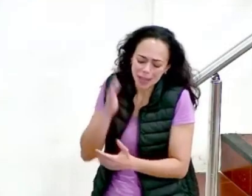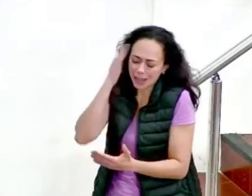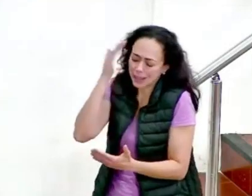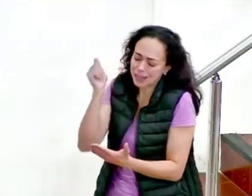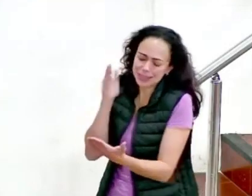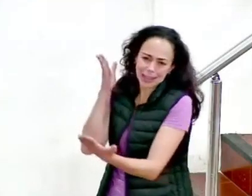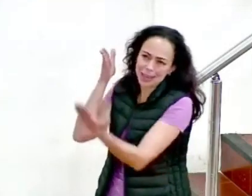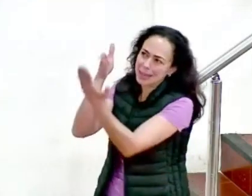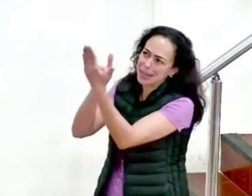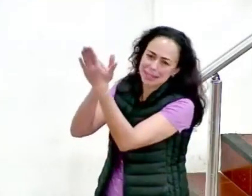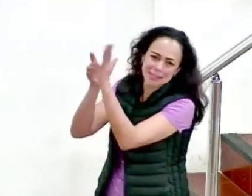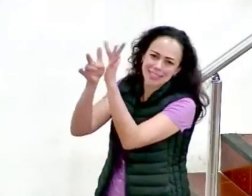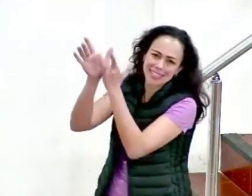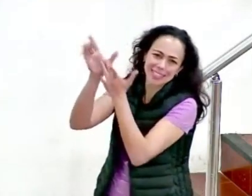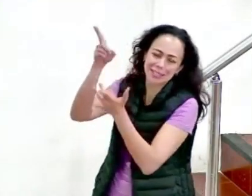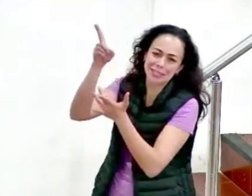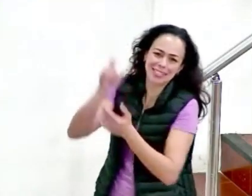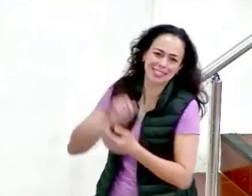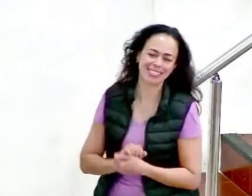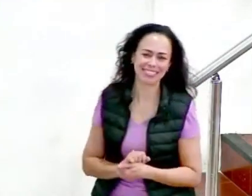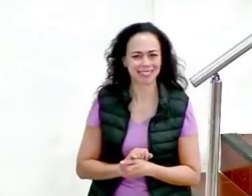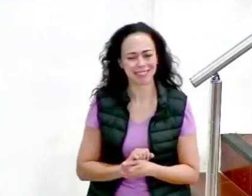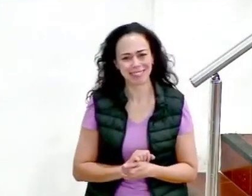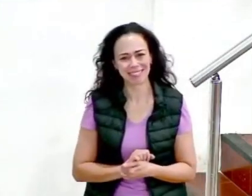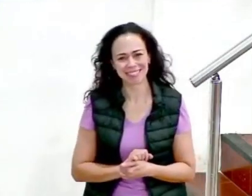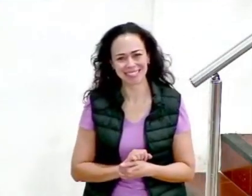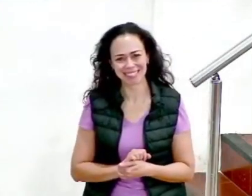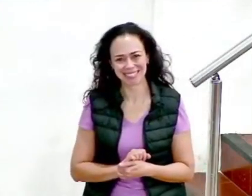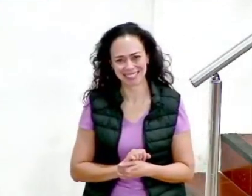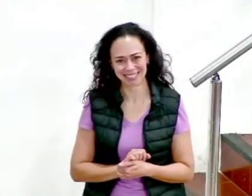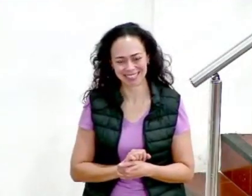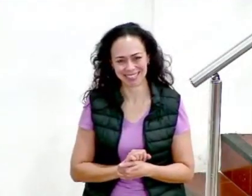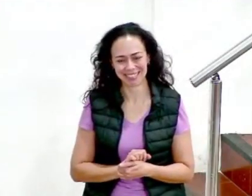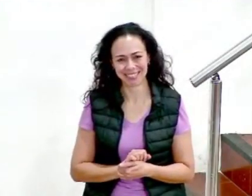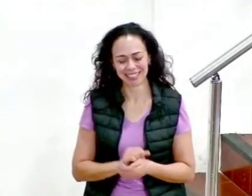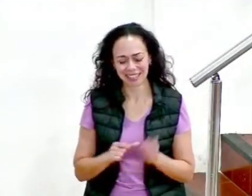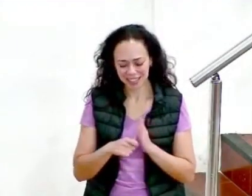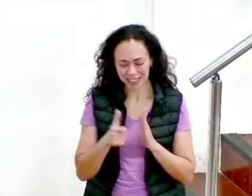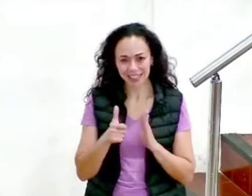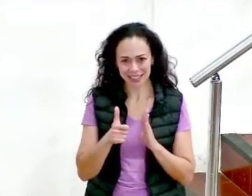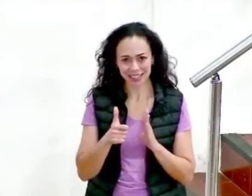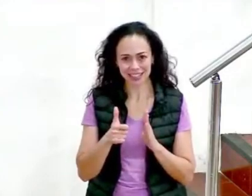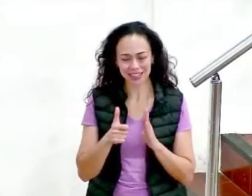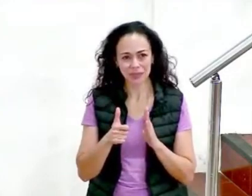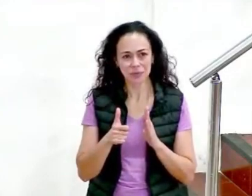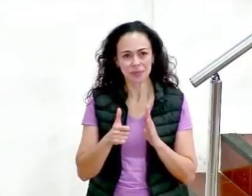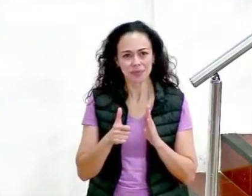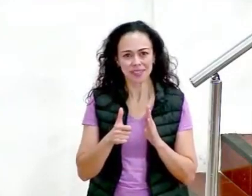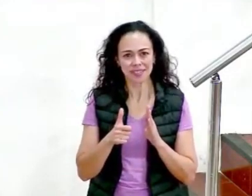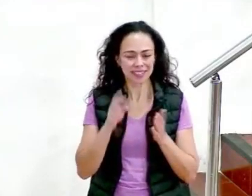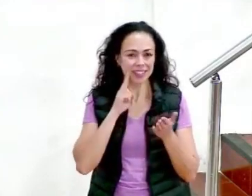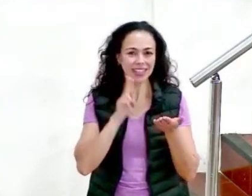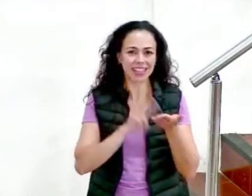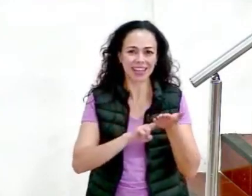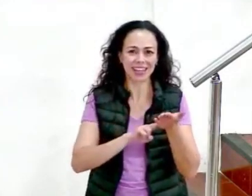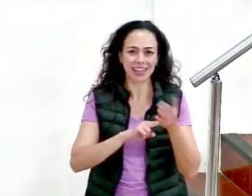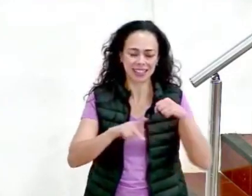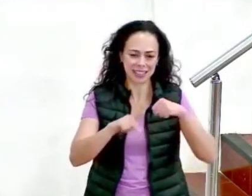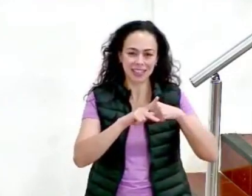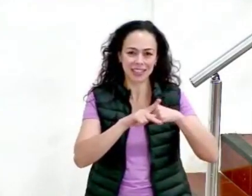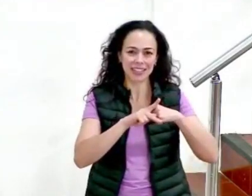esperança. Em 1 Pedro, Pedro vai dizer que a nossa regeneração causa em nós uma